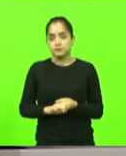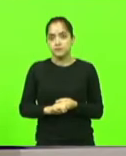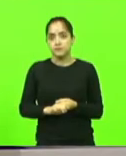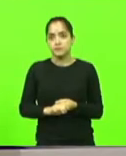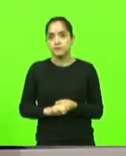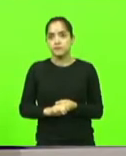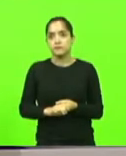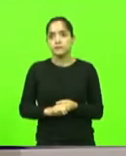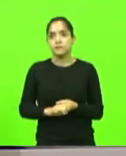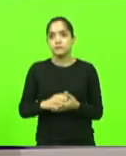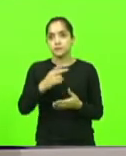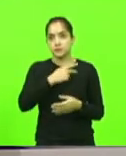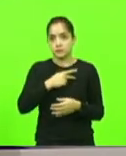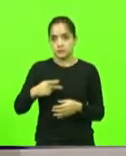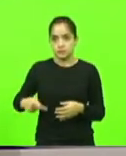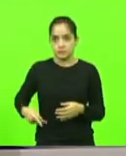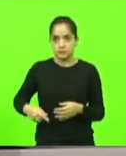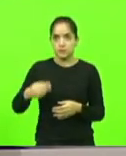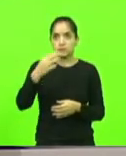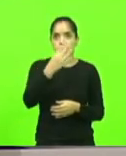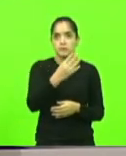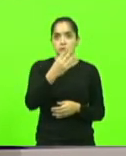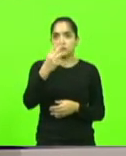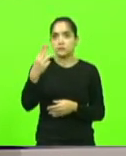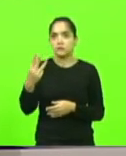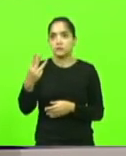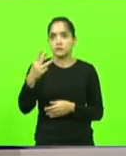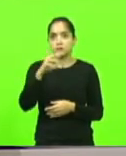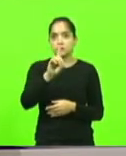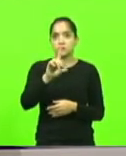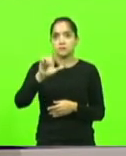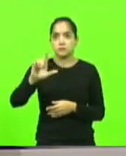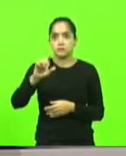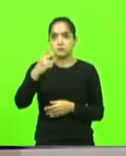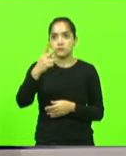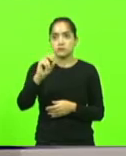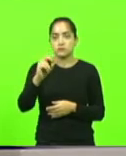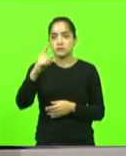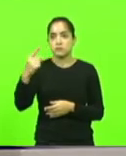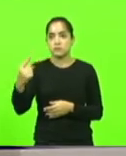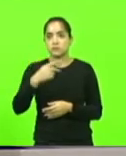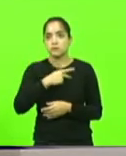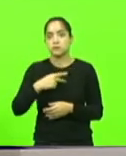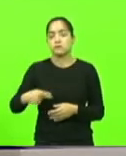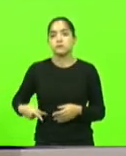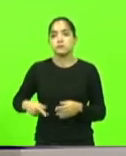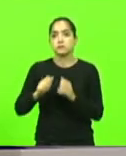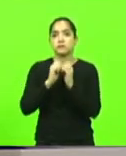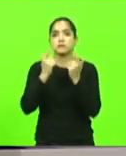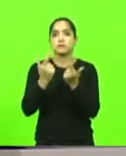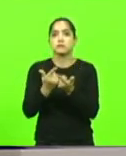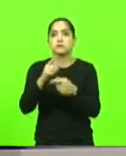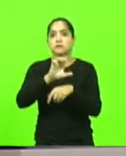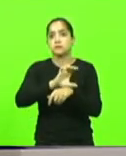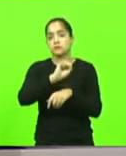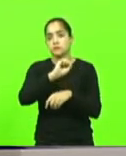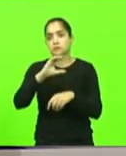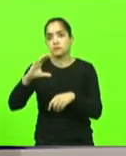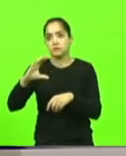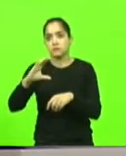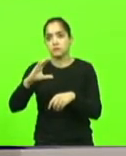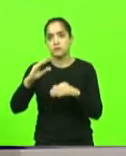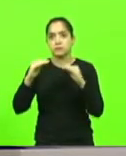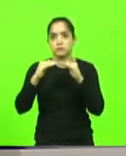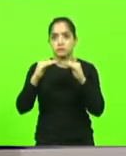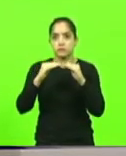Ato da Presidência, 43-DL, de 2021, presidente da Assembleia Legislativa do Estado de Santa Catarina, de acordo com o